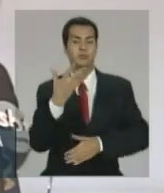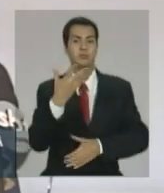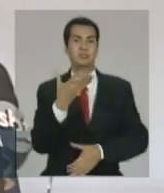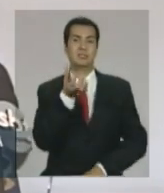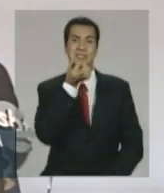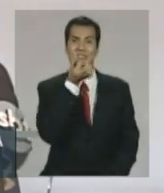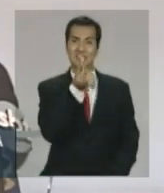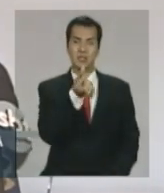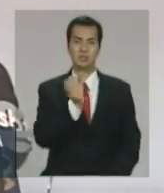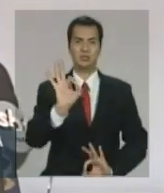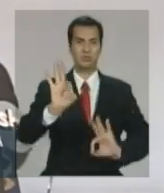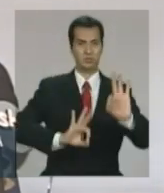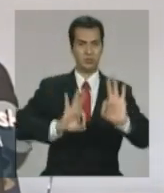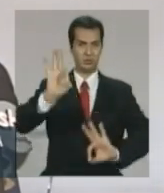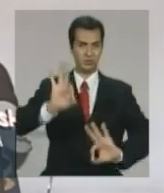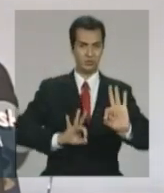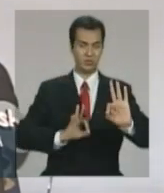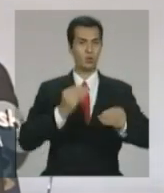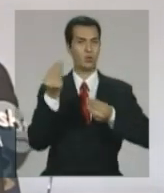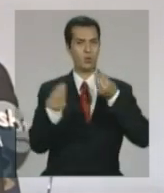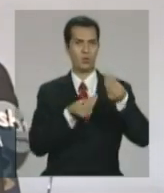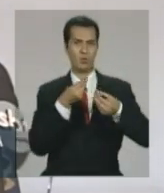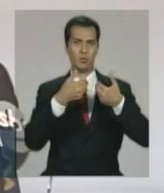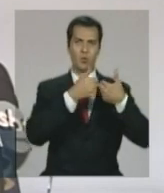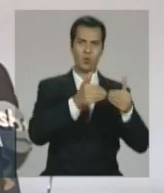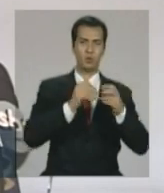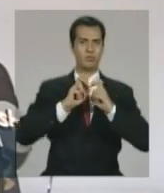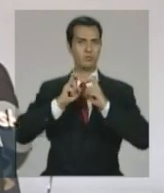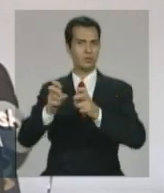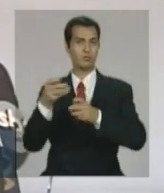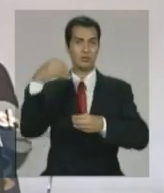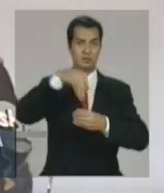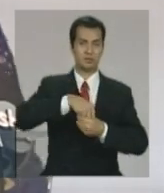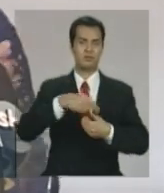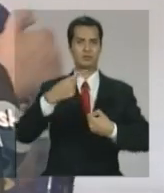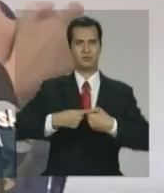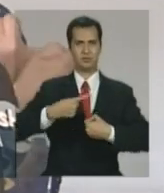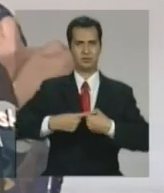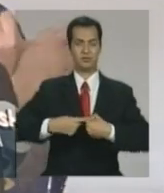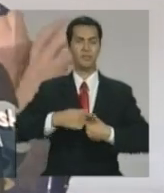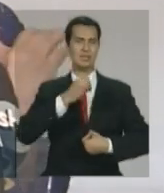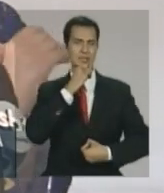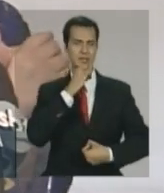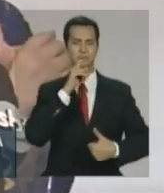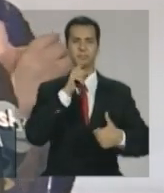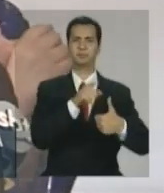5, 6 grandes programas de mobilidade urbana. A saber,